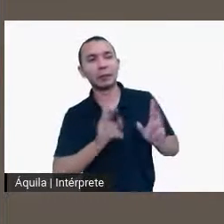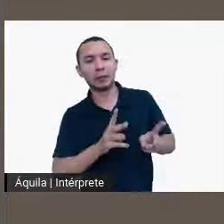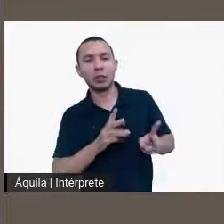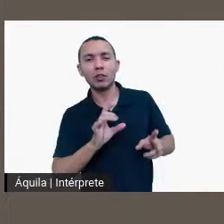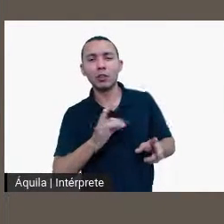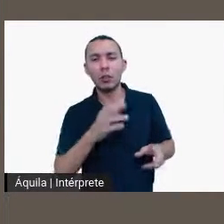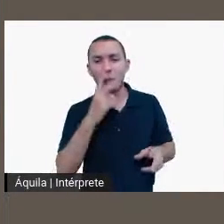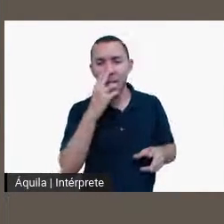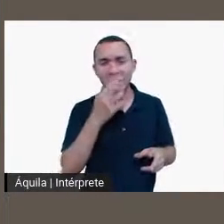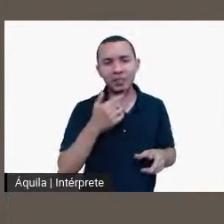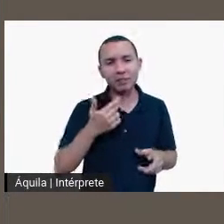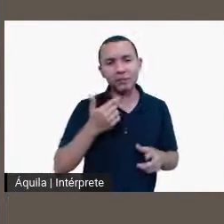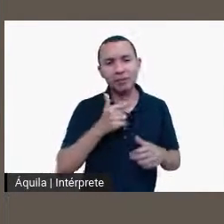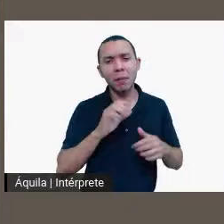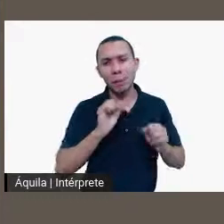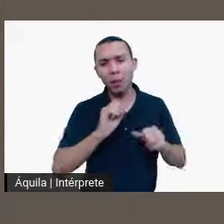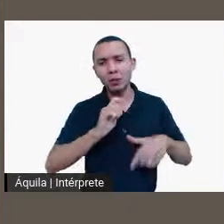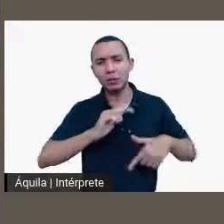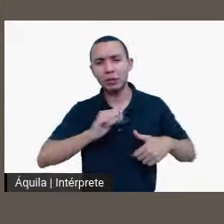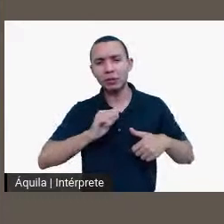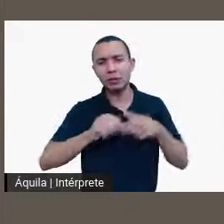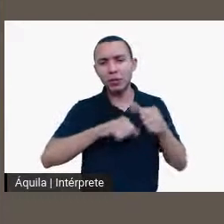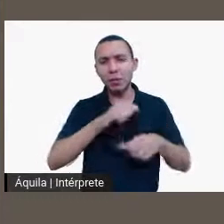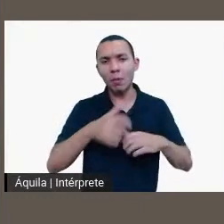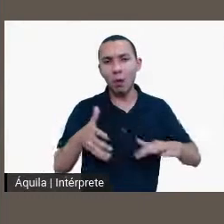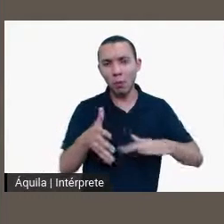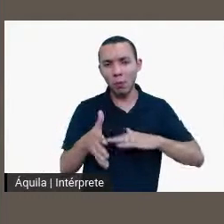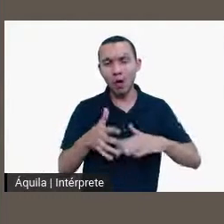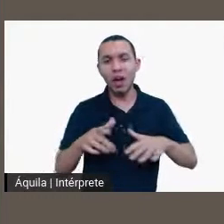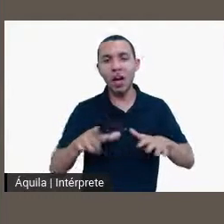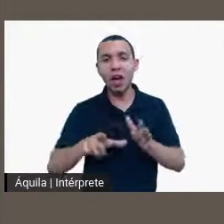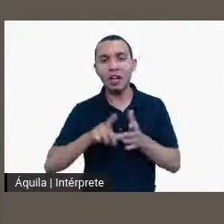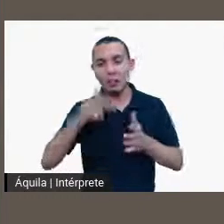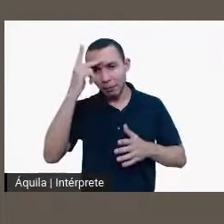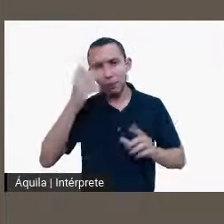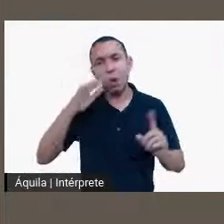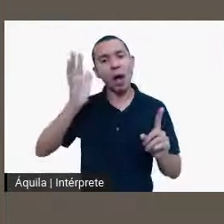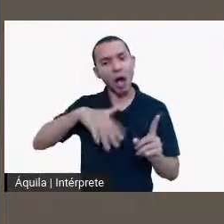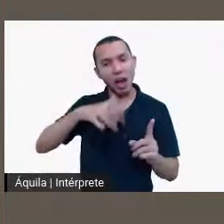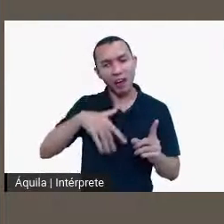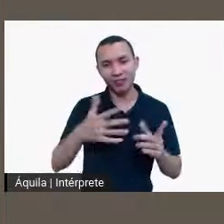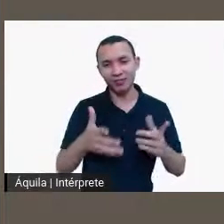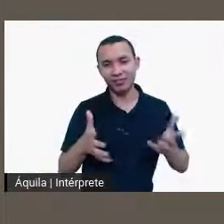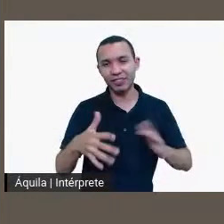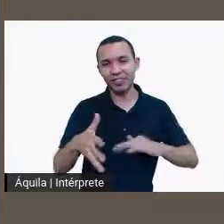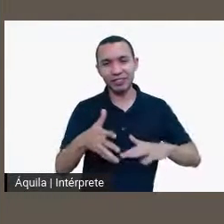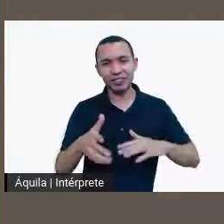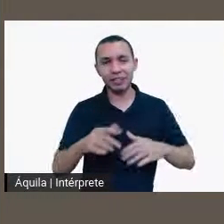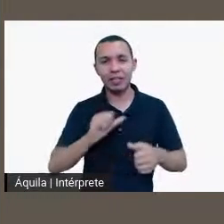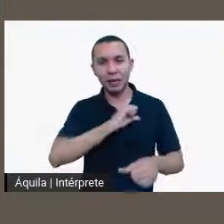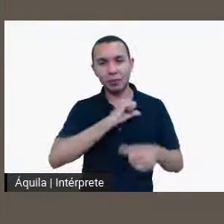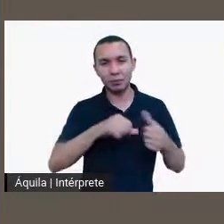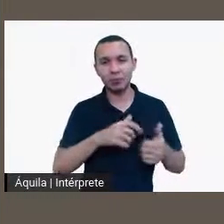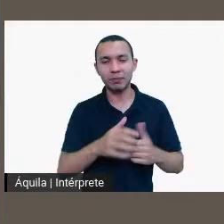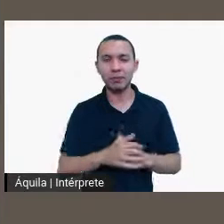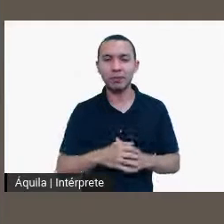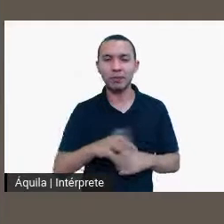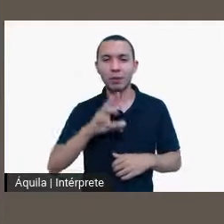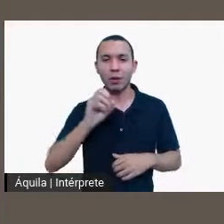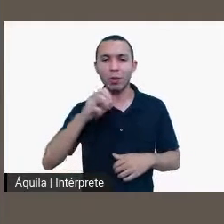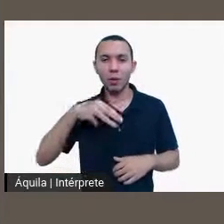irônico pôde transformar o modernismo em venerável ou em uma geografia imóvel. Em romances,